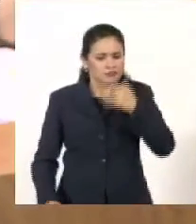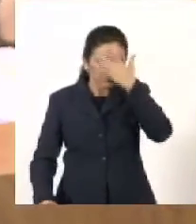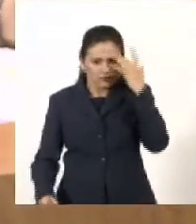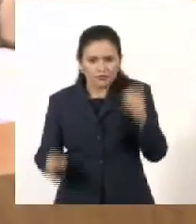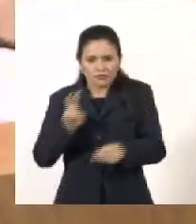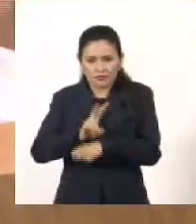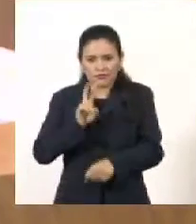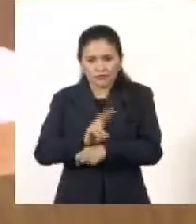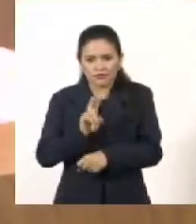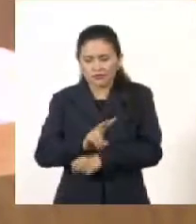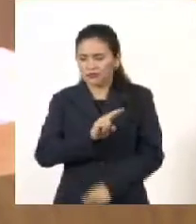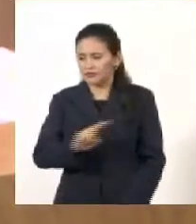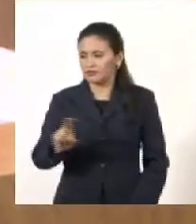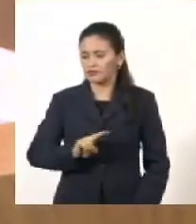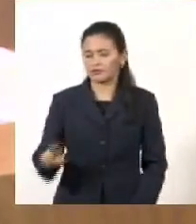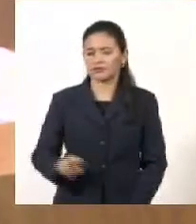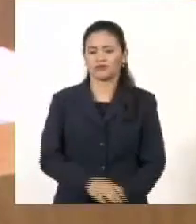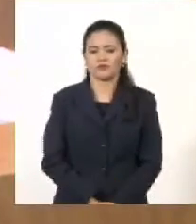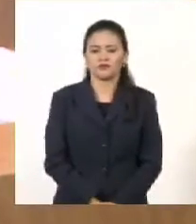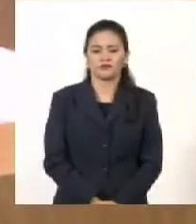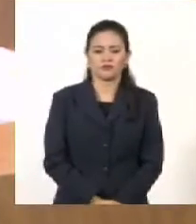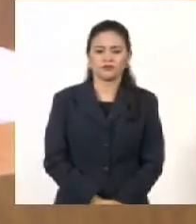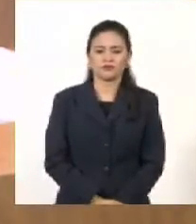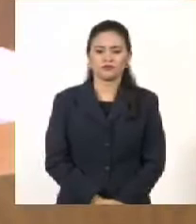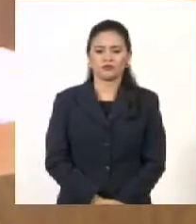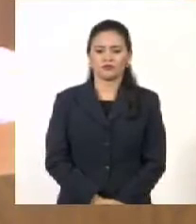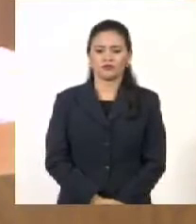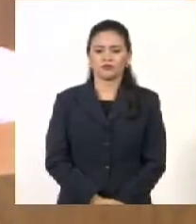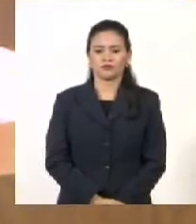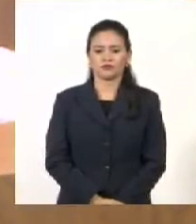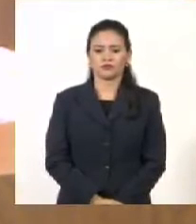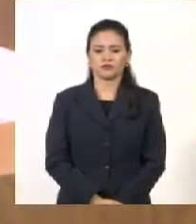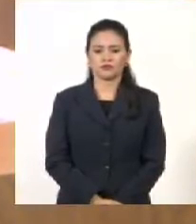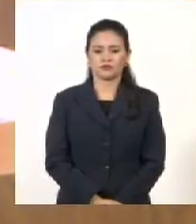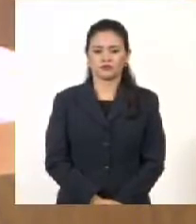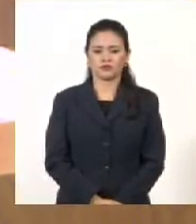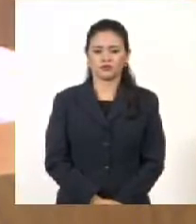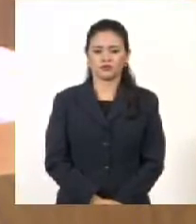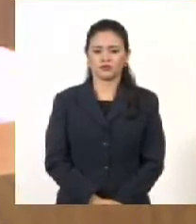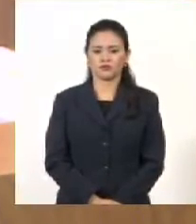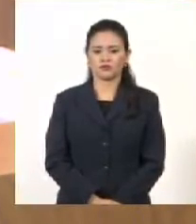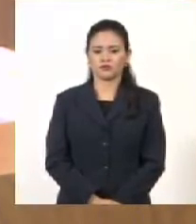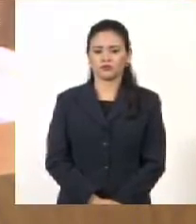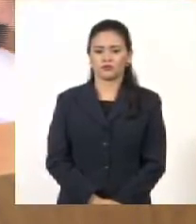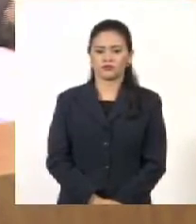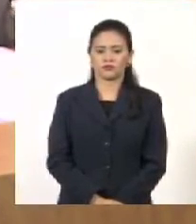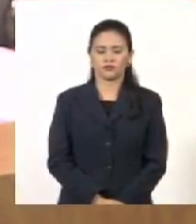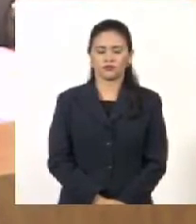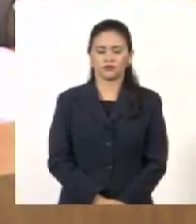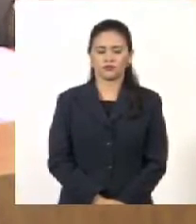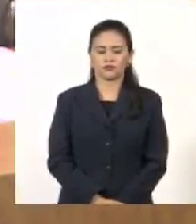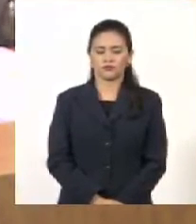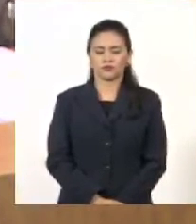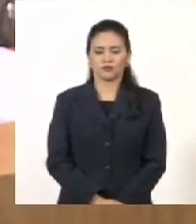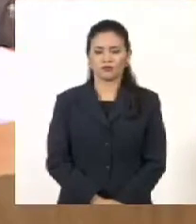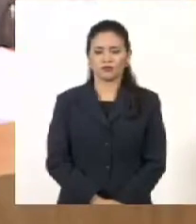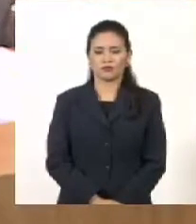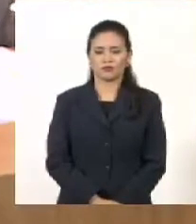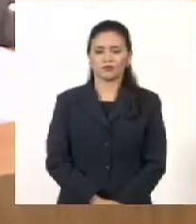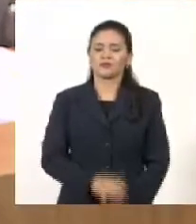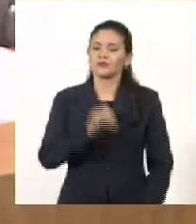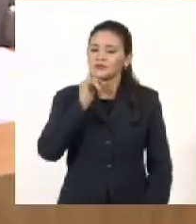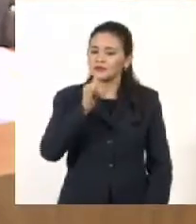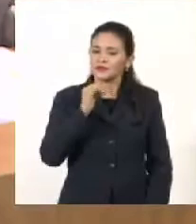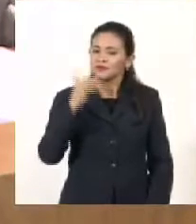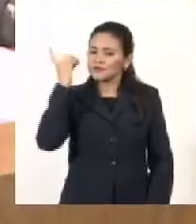quero dizer aqui, presidente, que o deputado Domingos Erinaldo, irmão